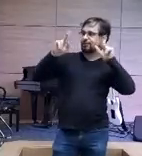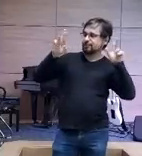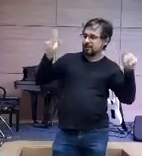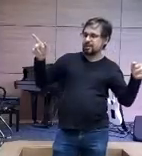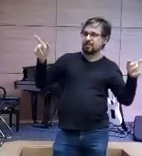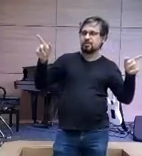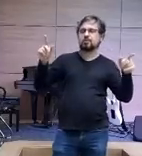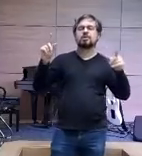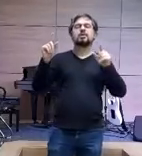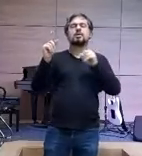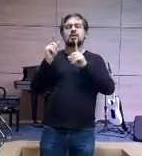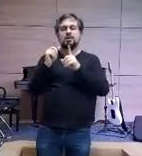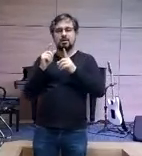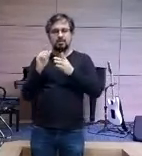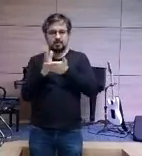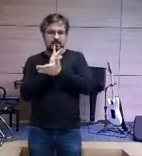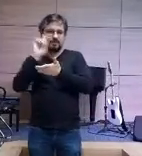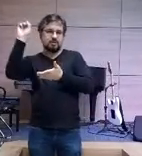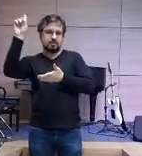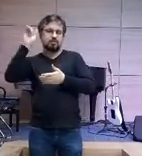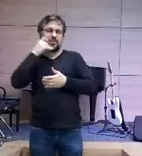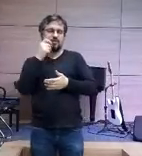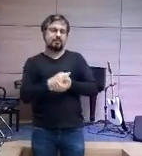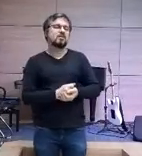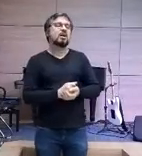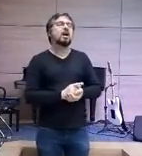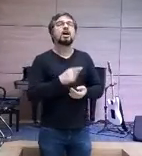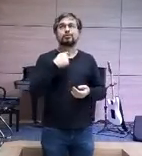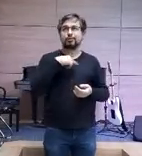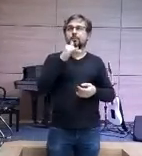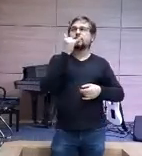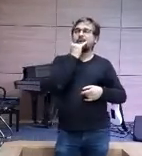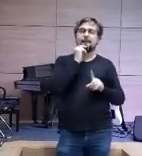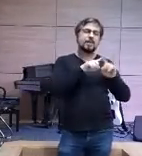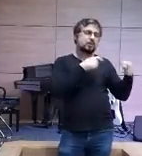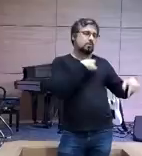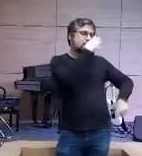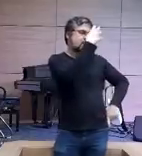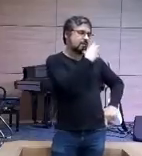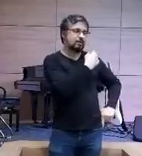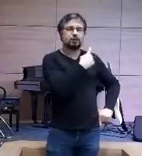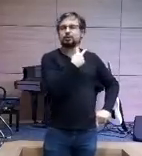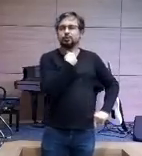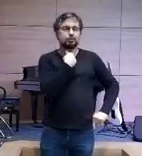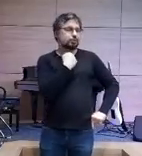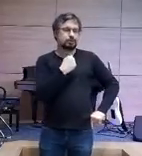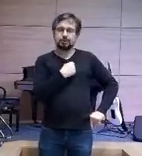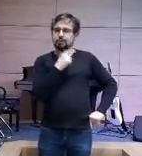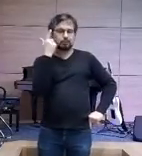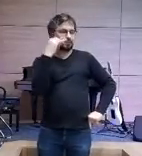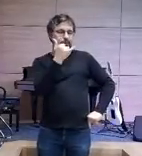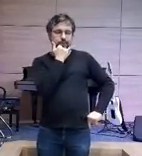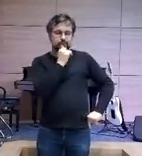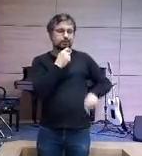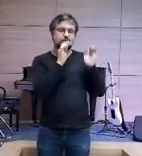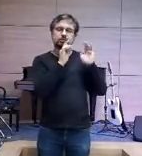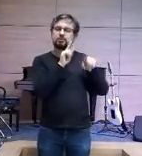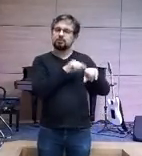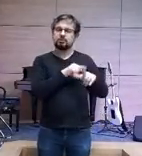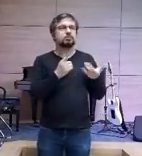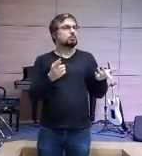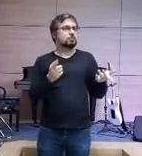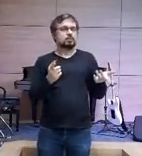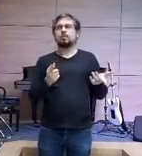e eu vou perdoar mas ainda tô com raiva não dá para perdoar é preciso de um tempo então meu irmão